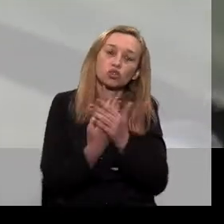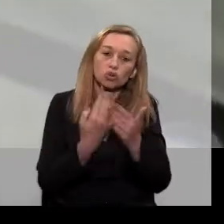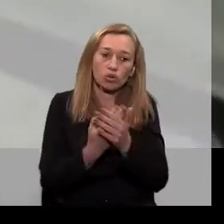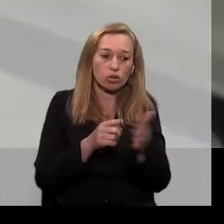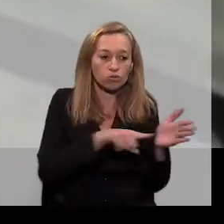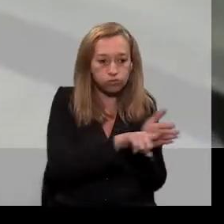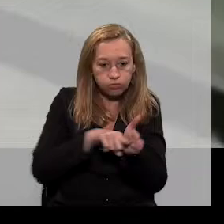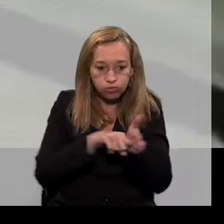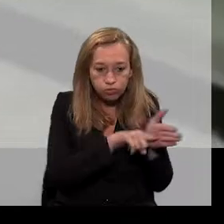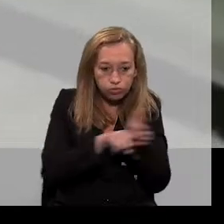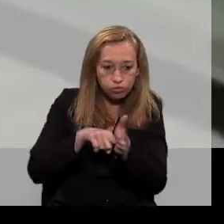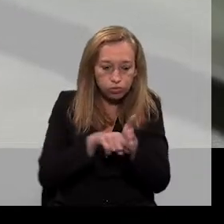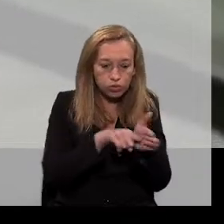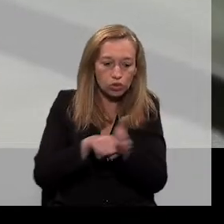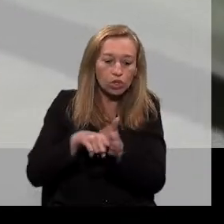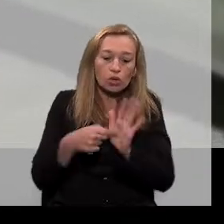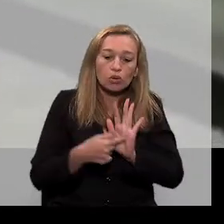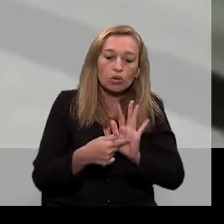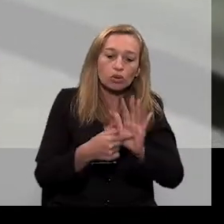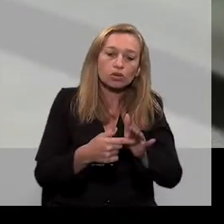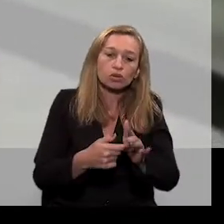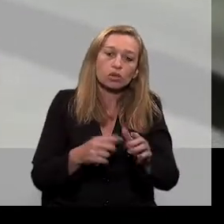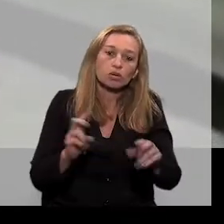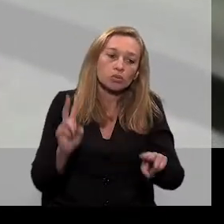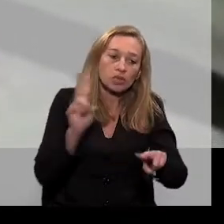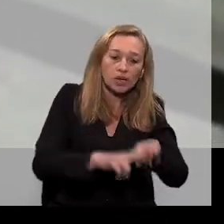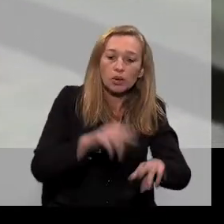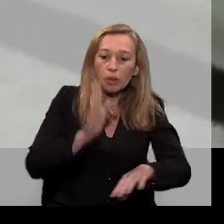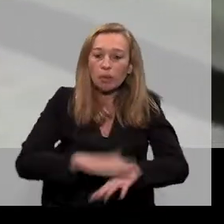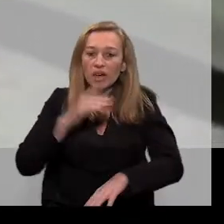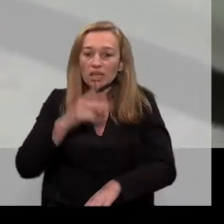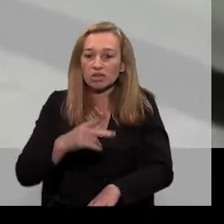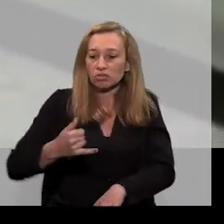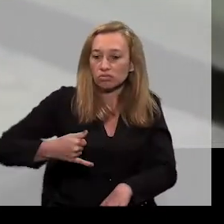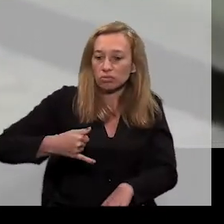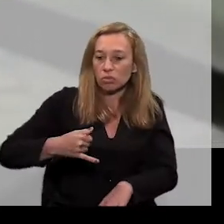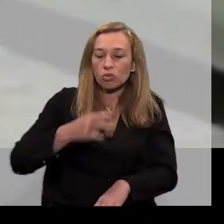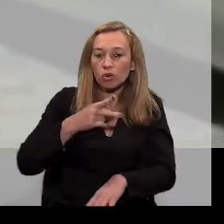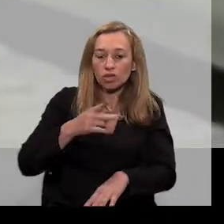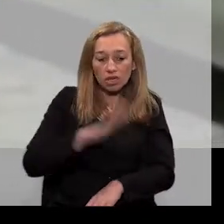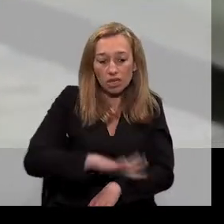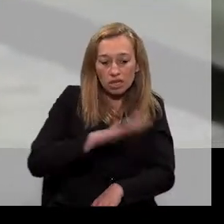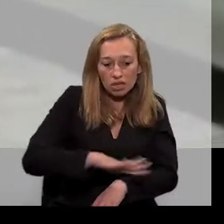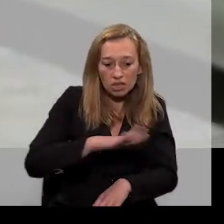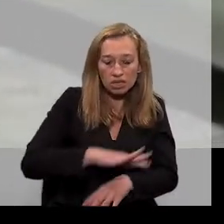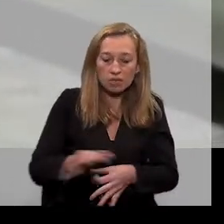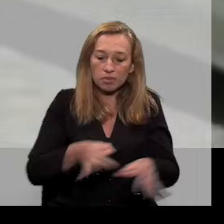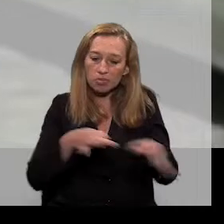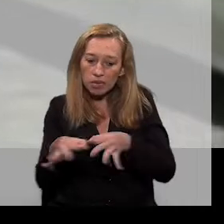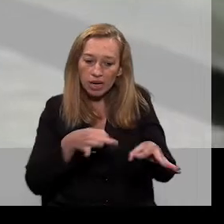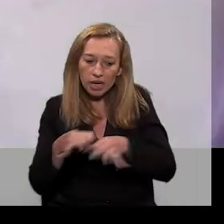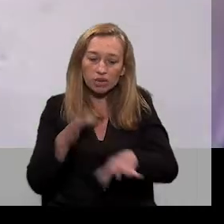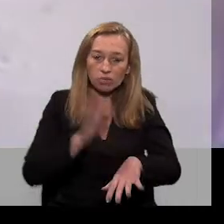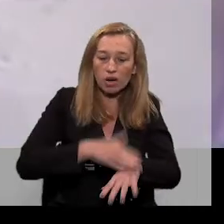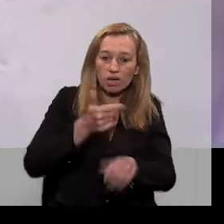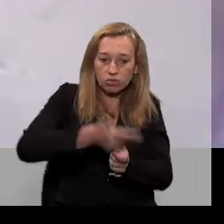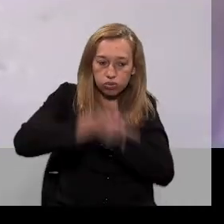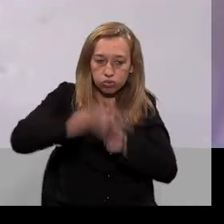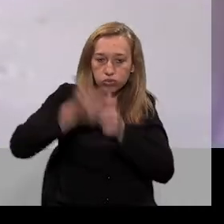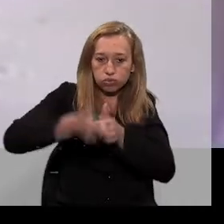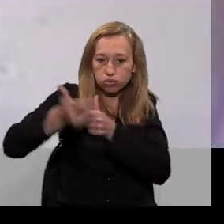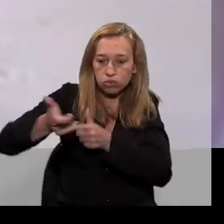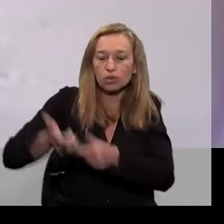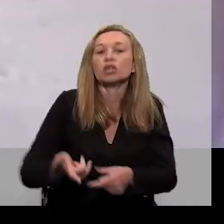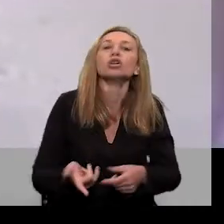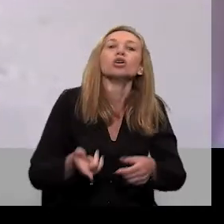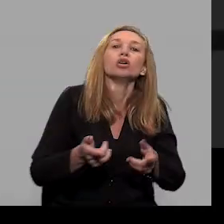As investigações levaram à apreensão de mais um menor, que teria participado do planejamento dos crimes. O